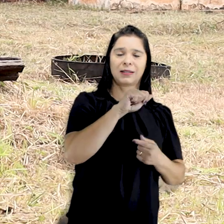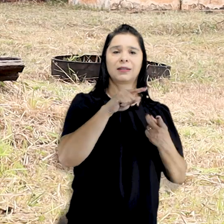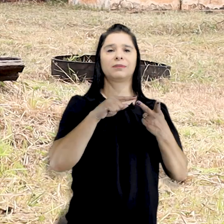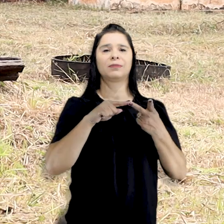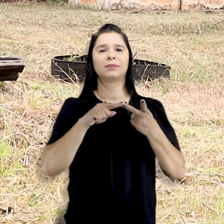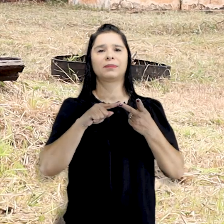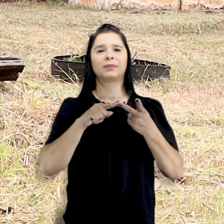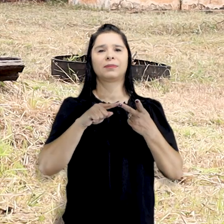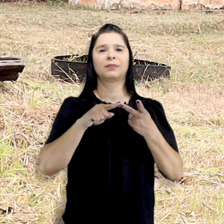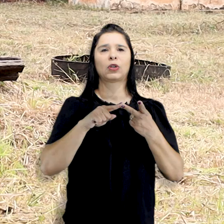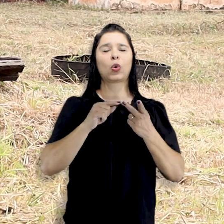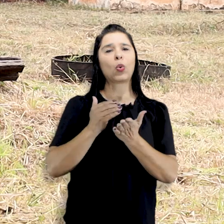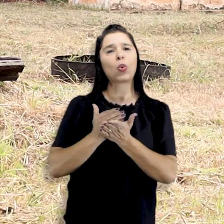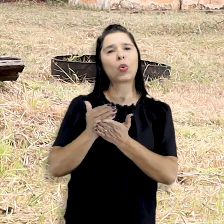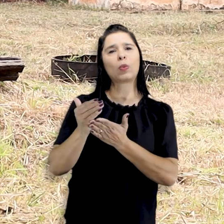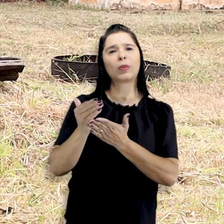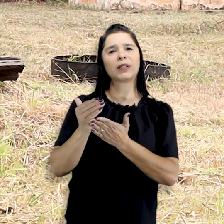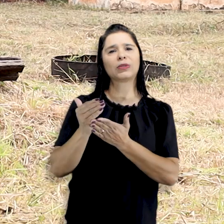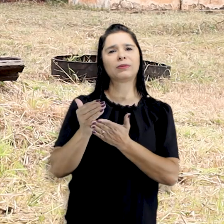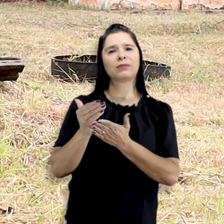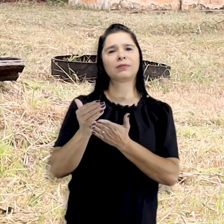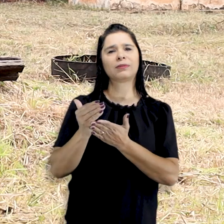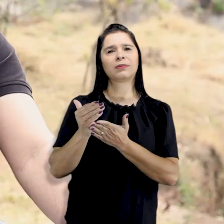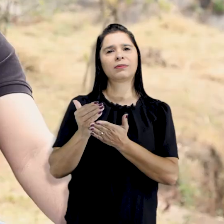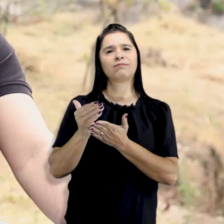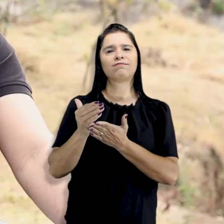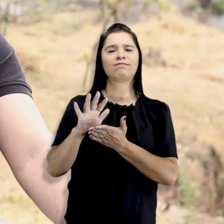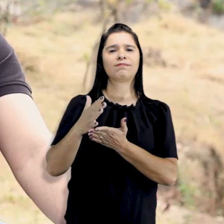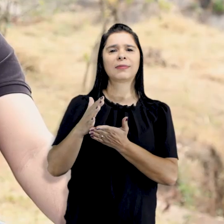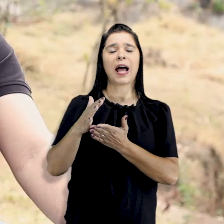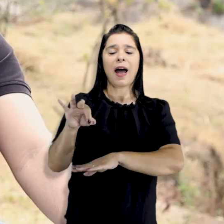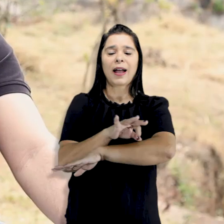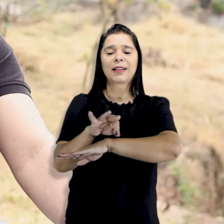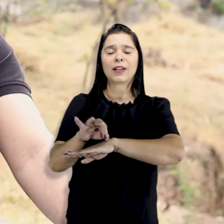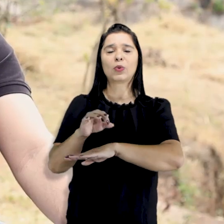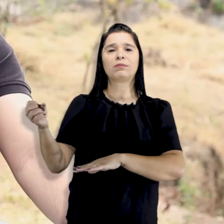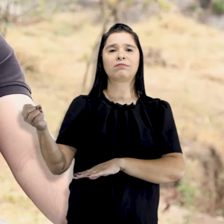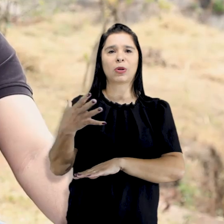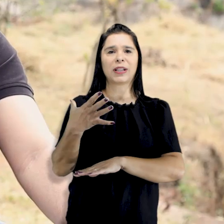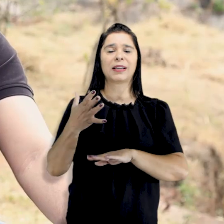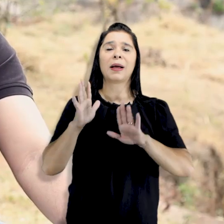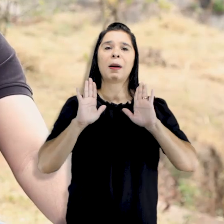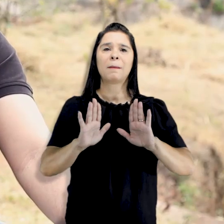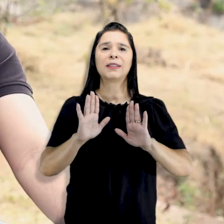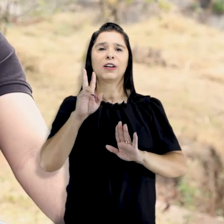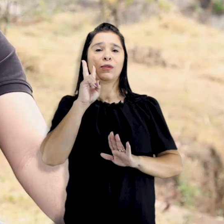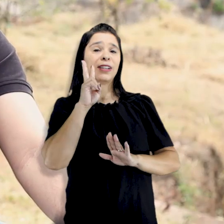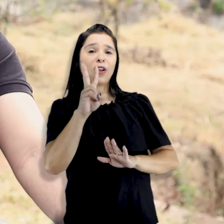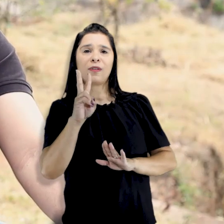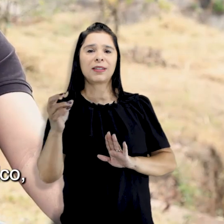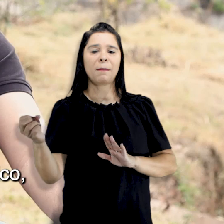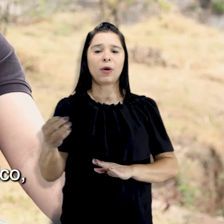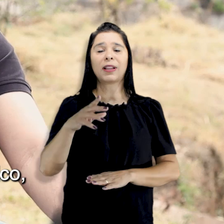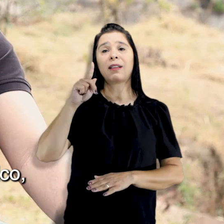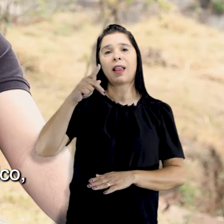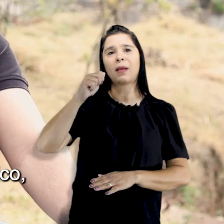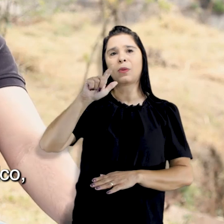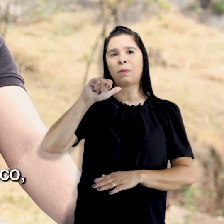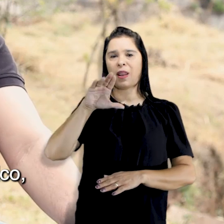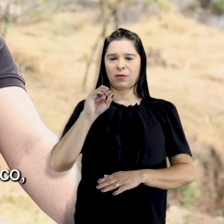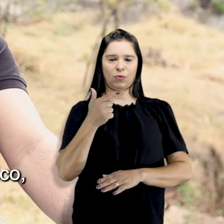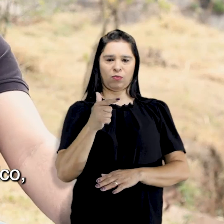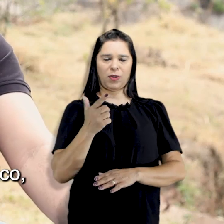início daquele momento da arquitetura moderna. Mas você não vê essa arquitetura moderna no palácio. Por isso, do ponto de